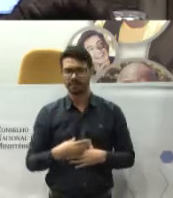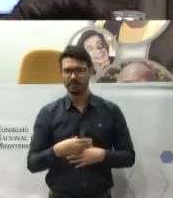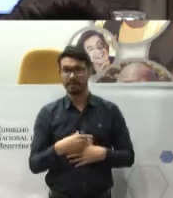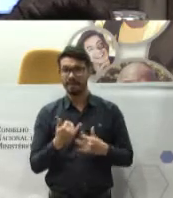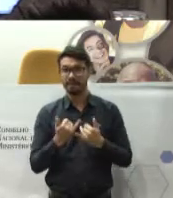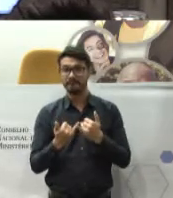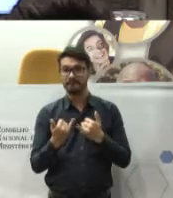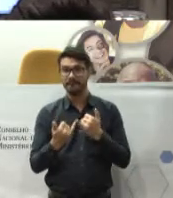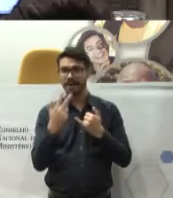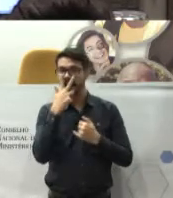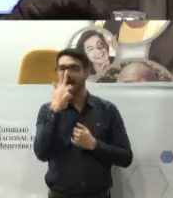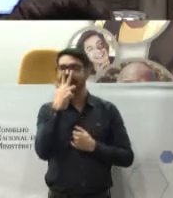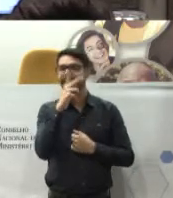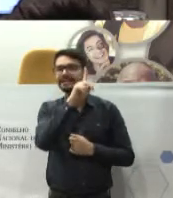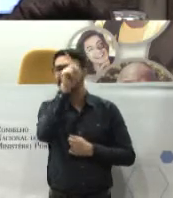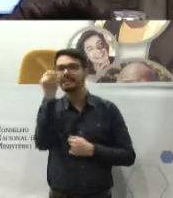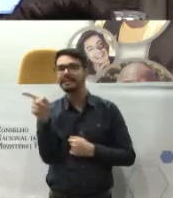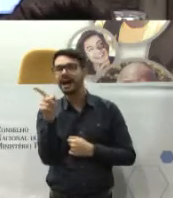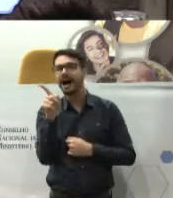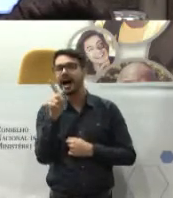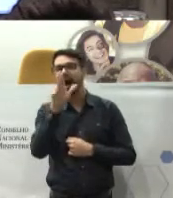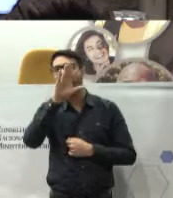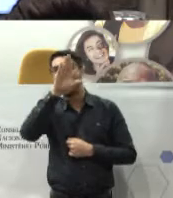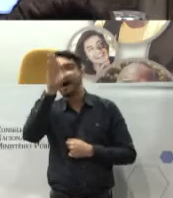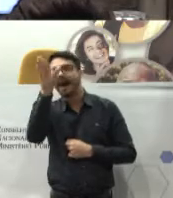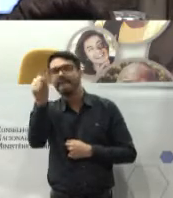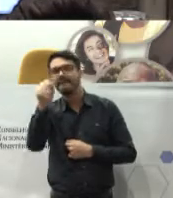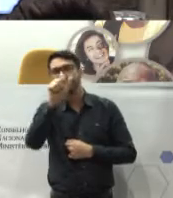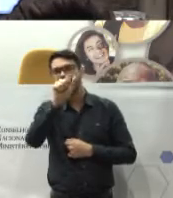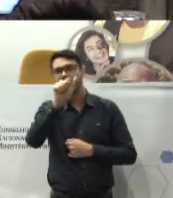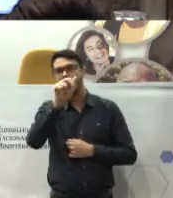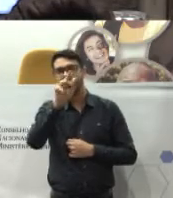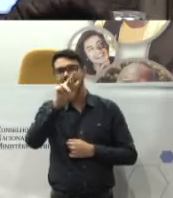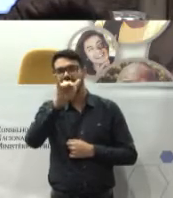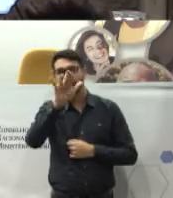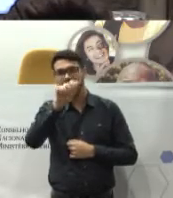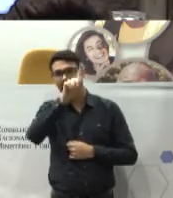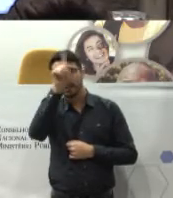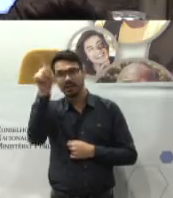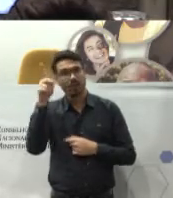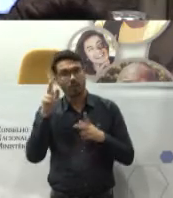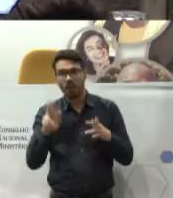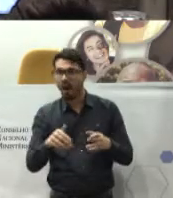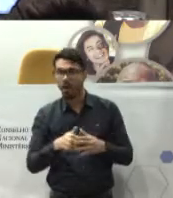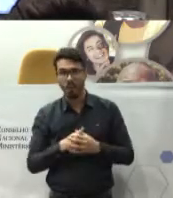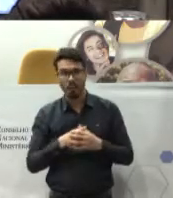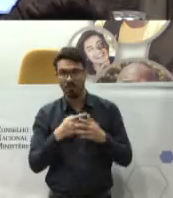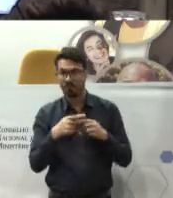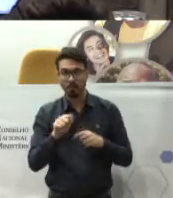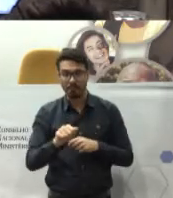está na Etiópia. Então, a pessoa morre de desnutrição associada a outra doença,